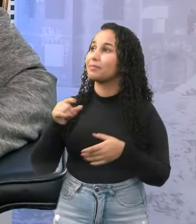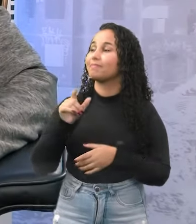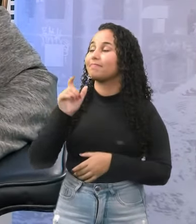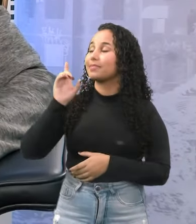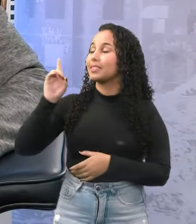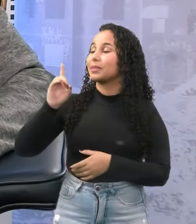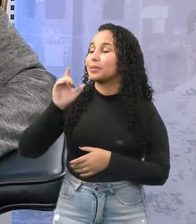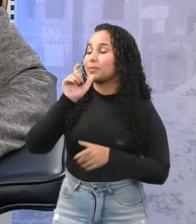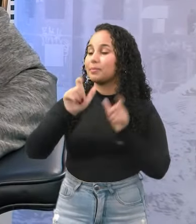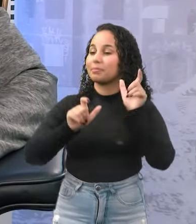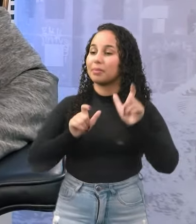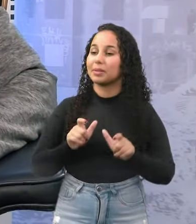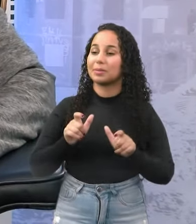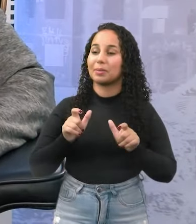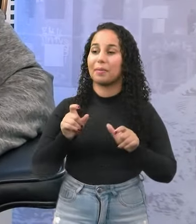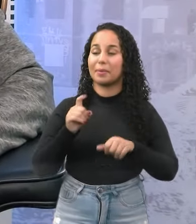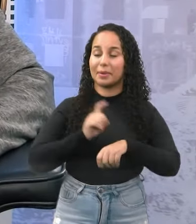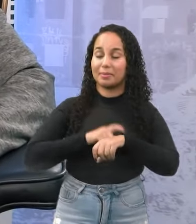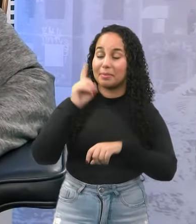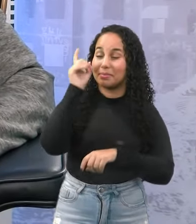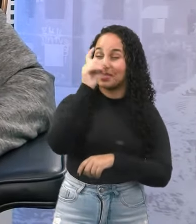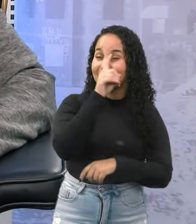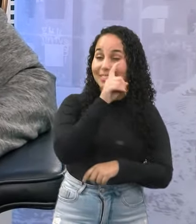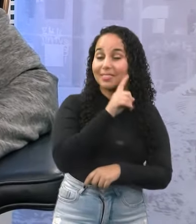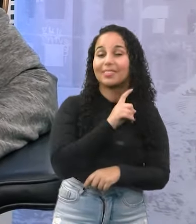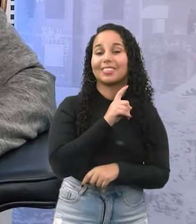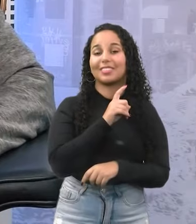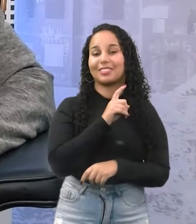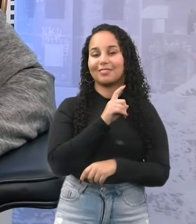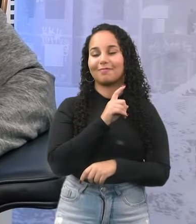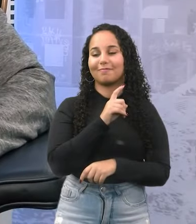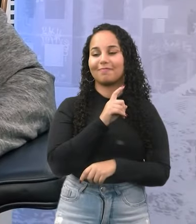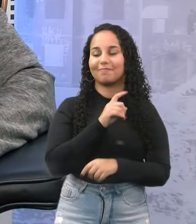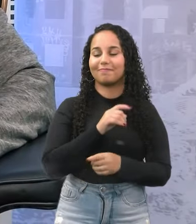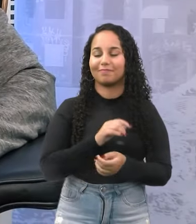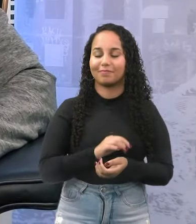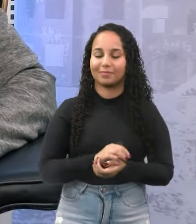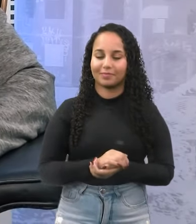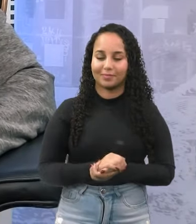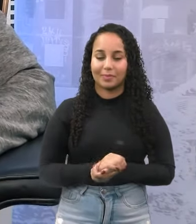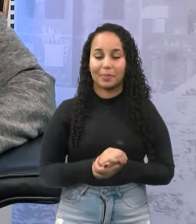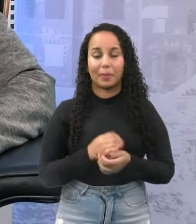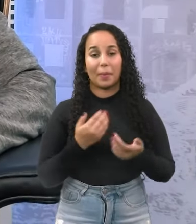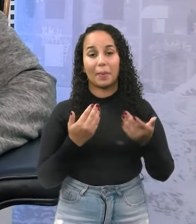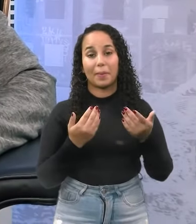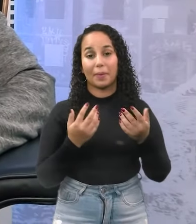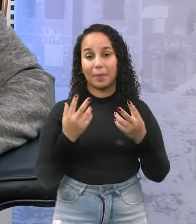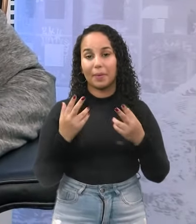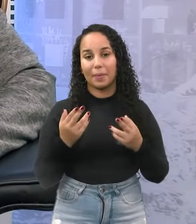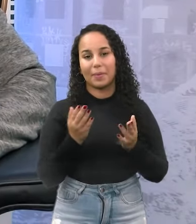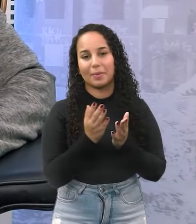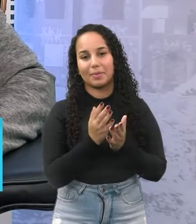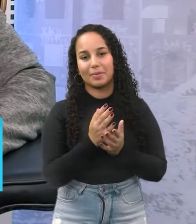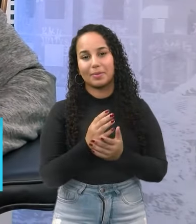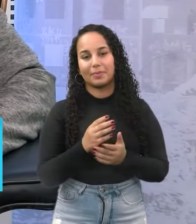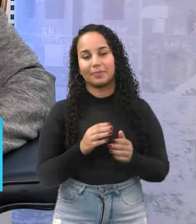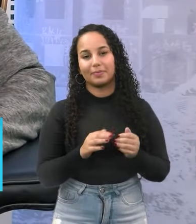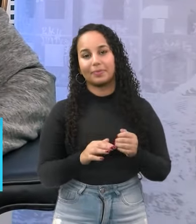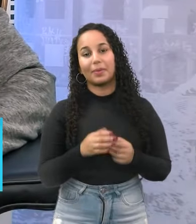Senhor, nos dá essa palavra de vitória, ele era pastor em Jerusalém, primeiro pastor da igreja do Senhor em